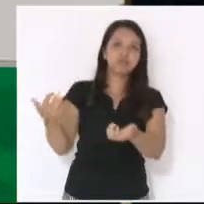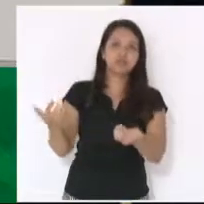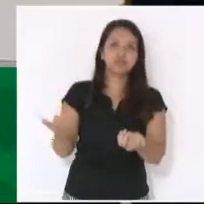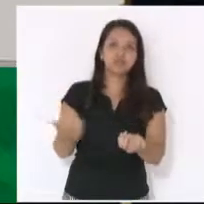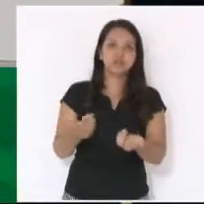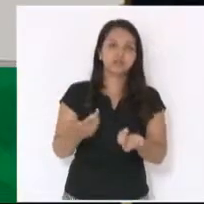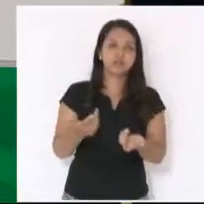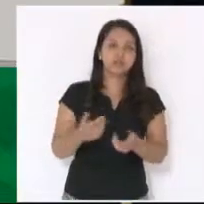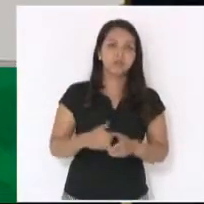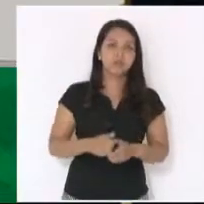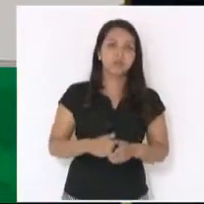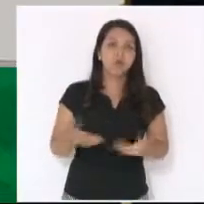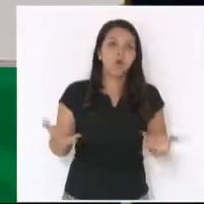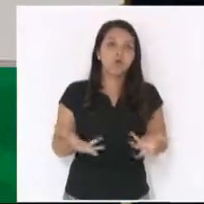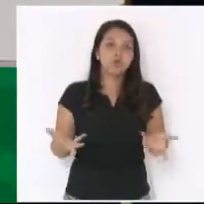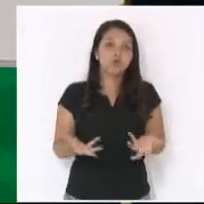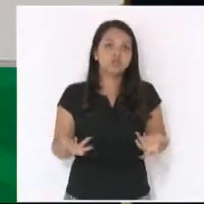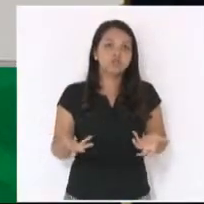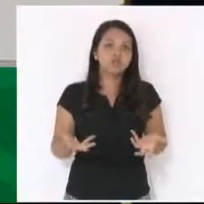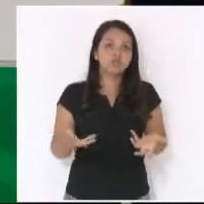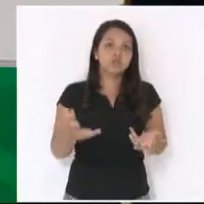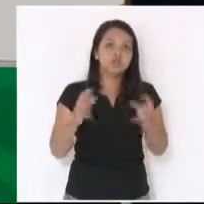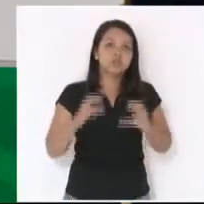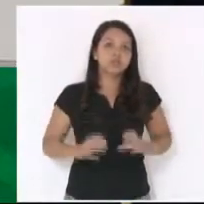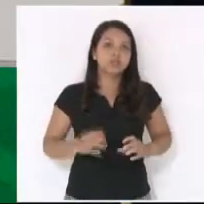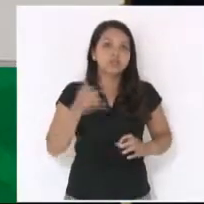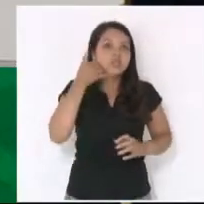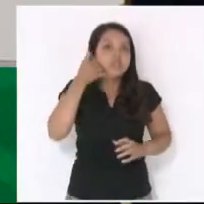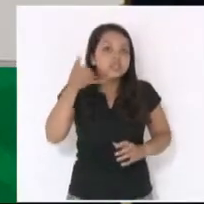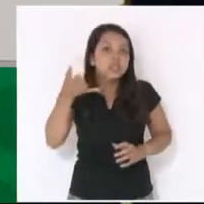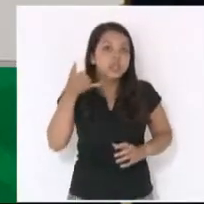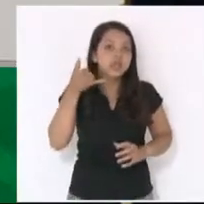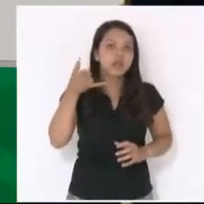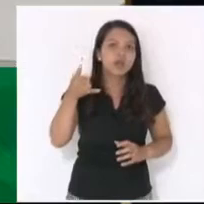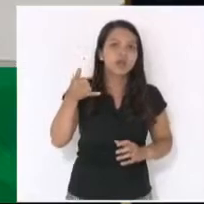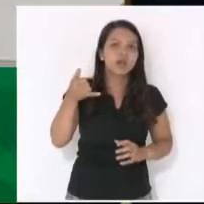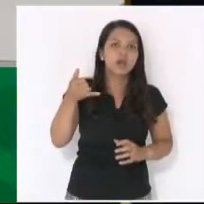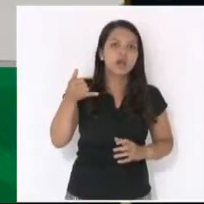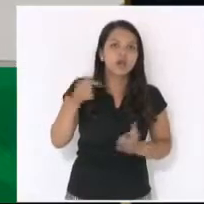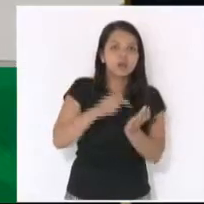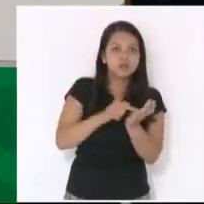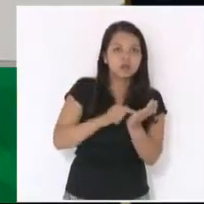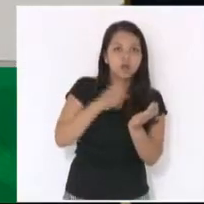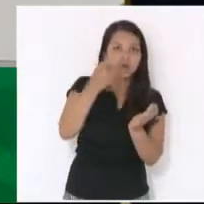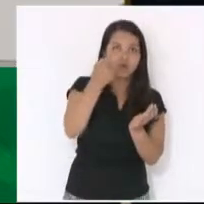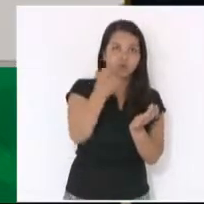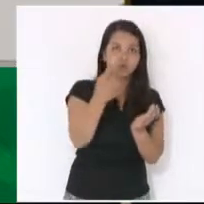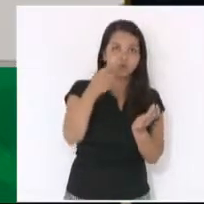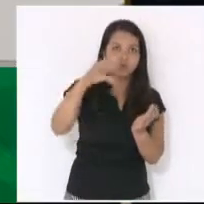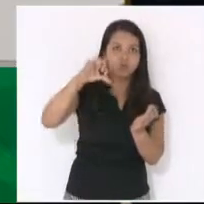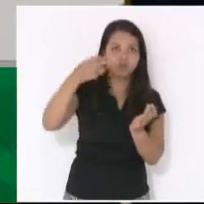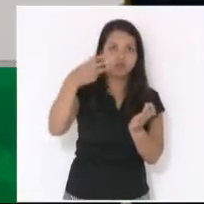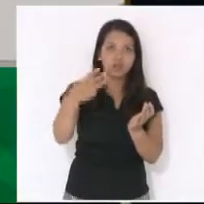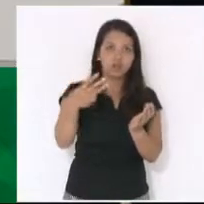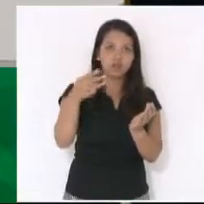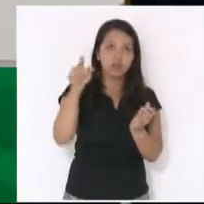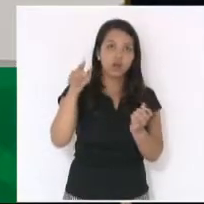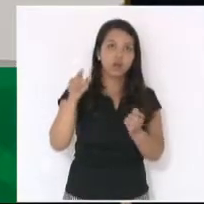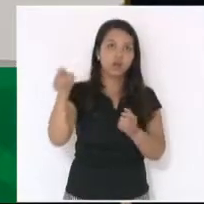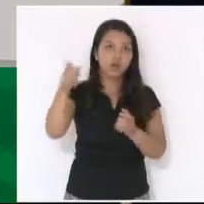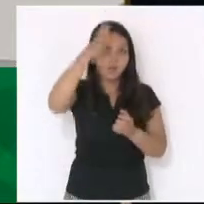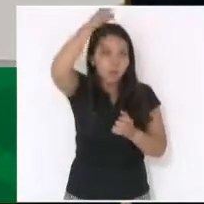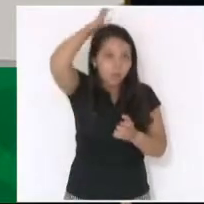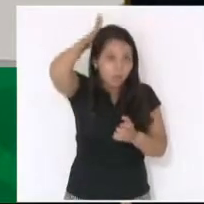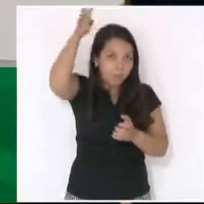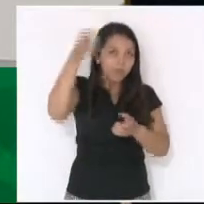hoje o cidadão liga do celular ou de qualquer número para 193 cai no bombeiro mais